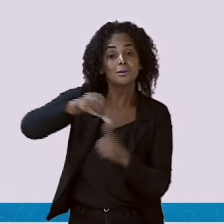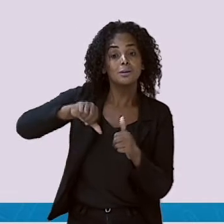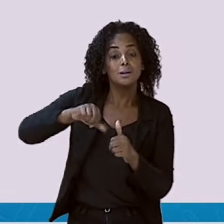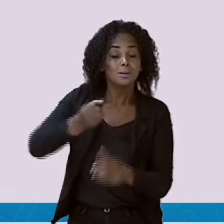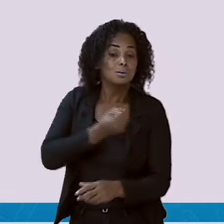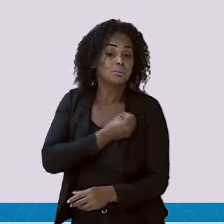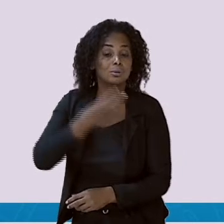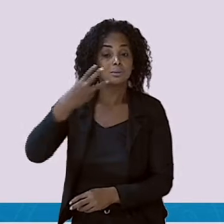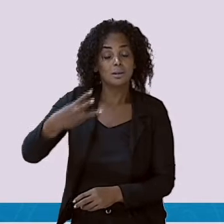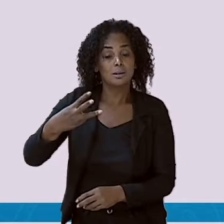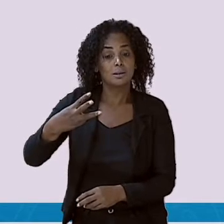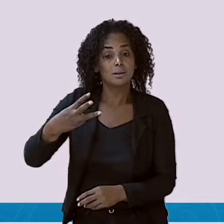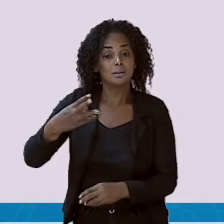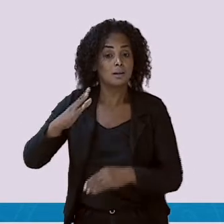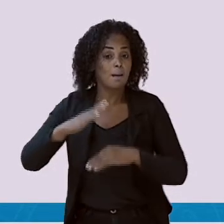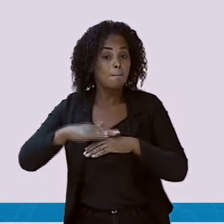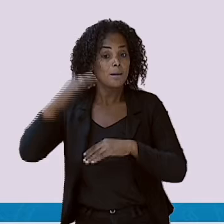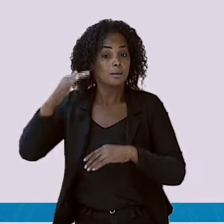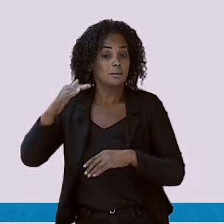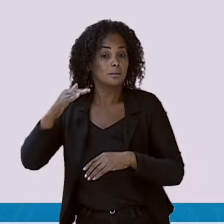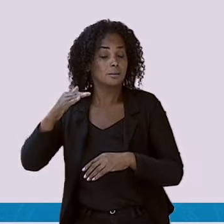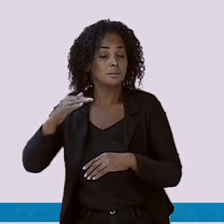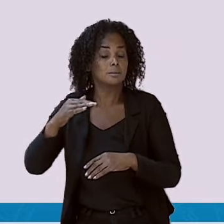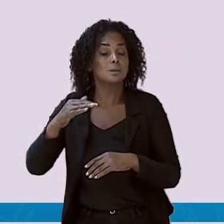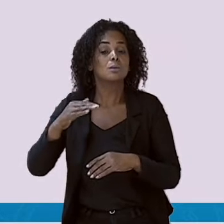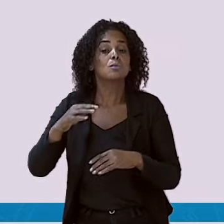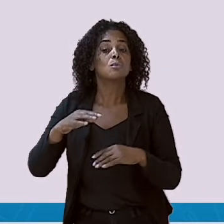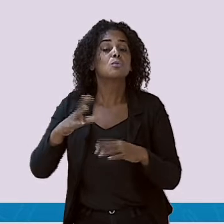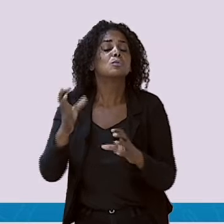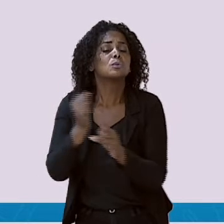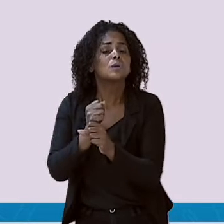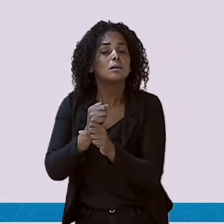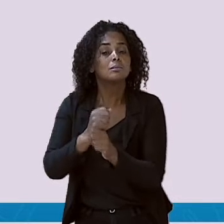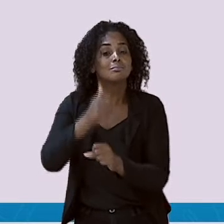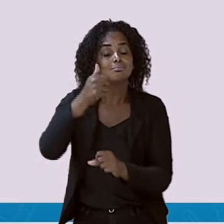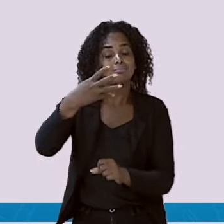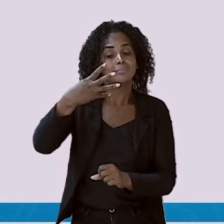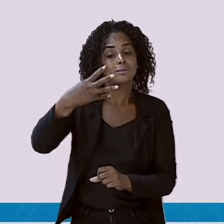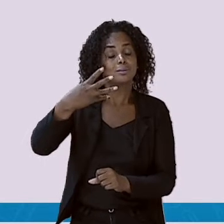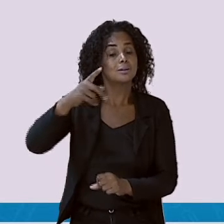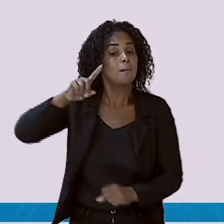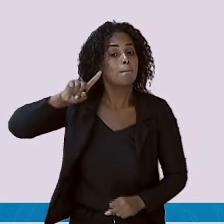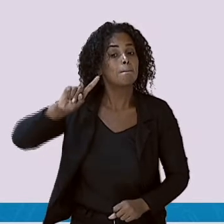Ficando assim, 14.000. Ok?